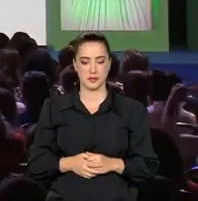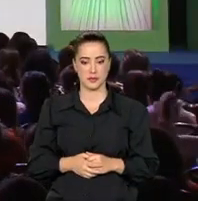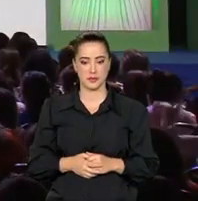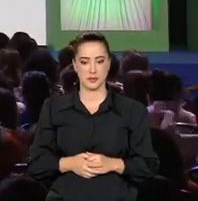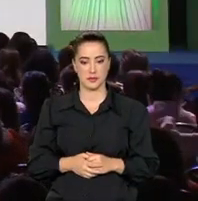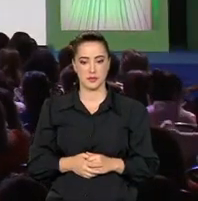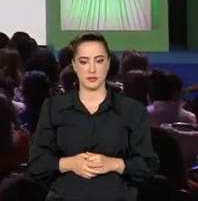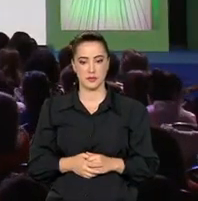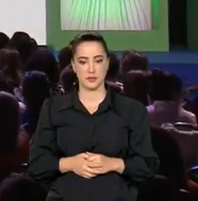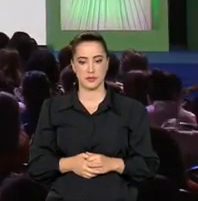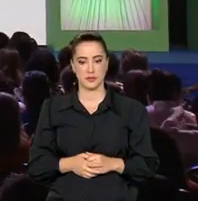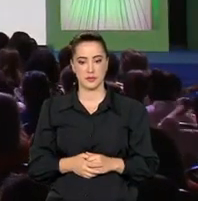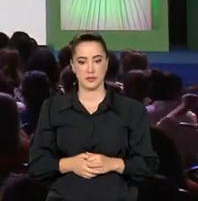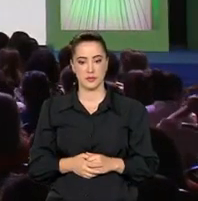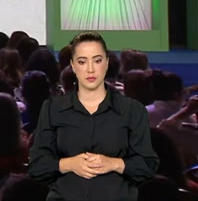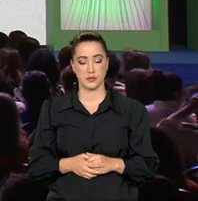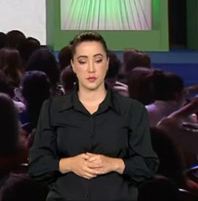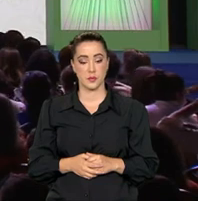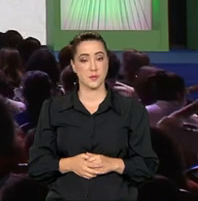Estes dias, quando